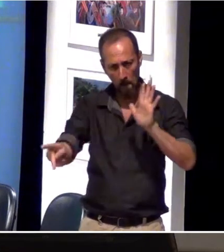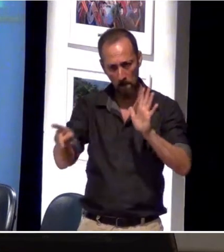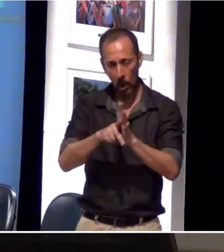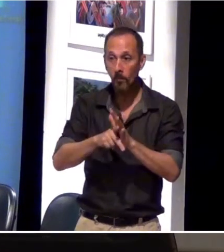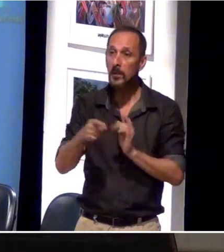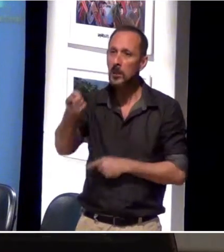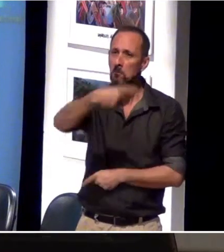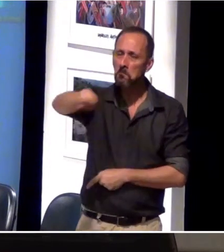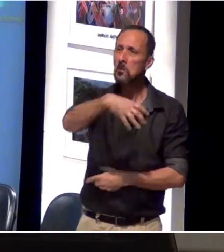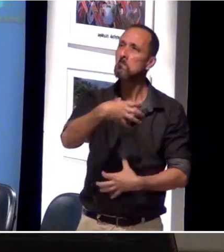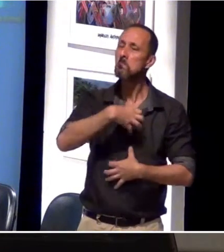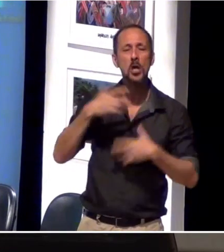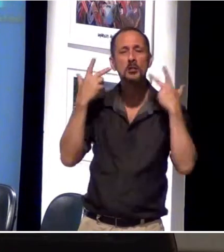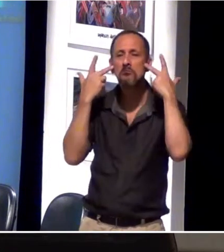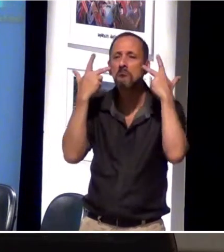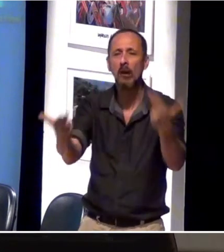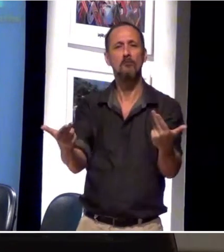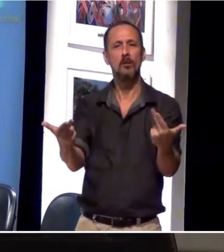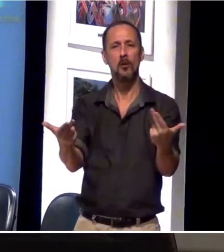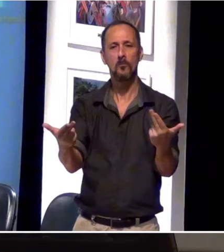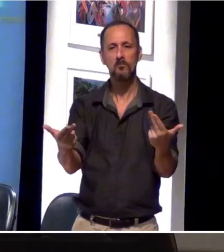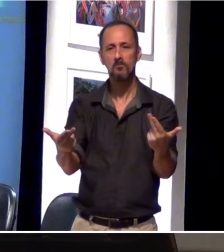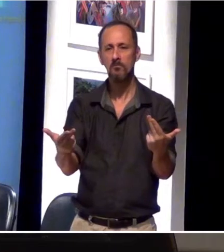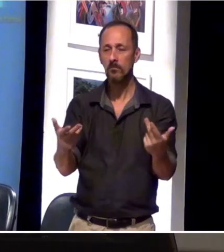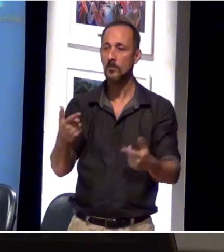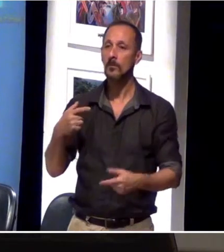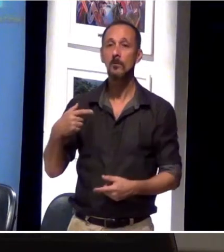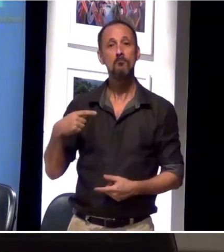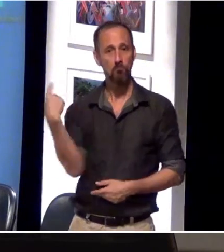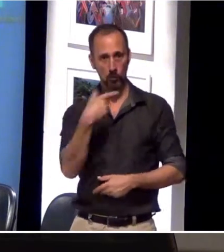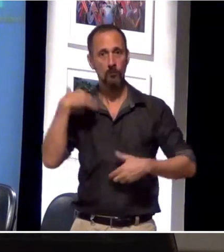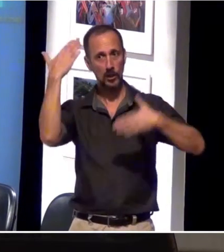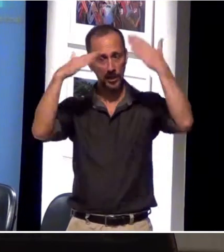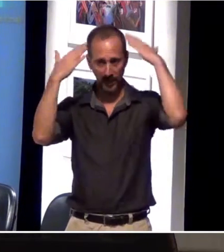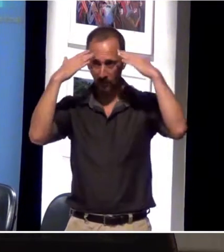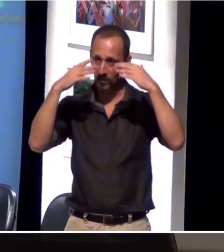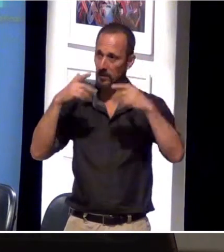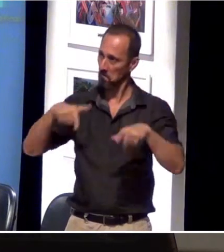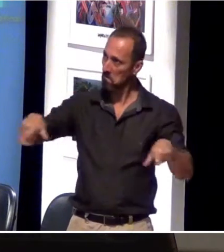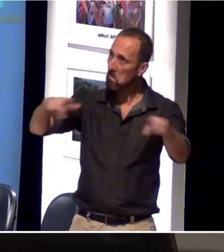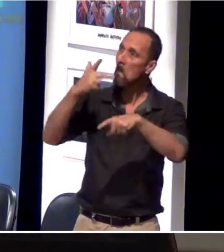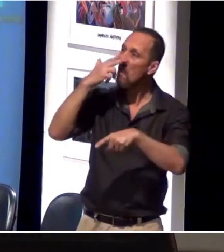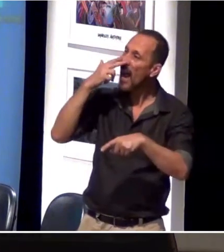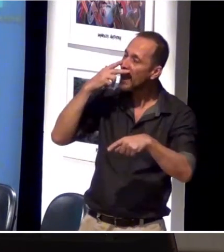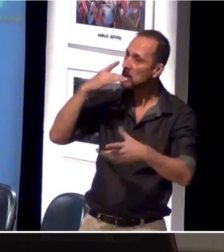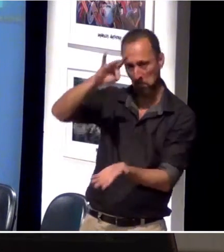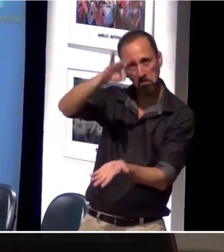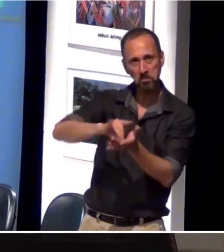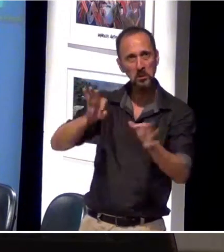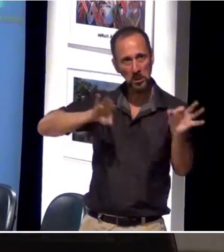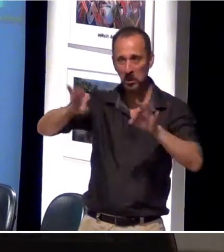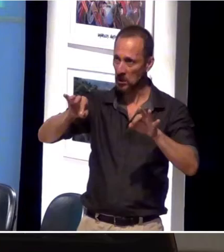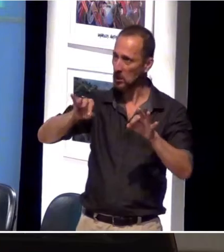absolutamente natural. E é natural porque a gente entende que esta é a forma de se organizar um auditório. Se